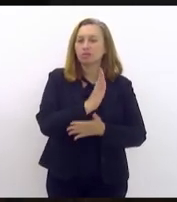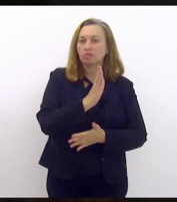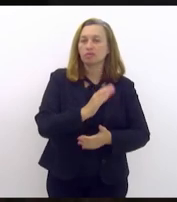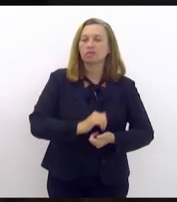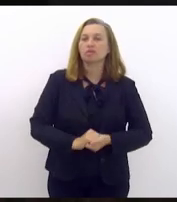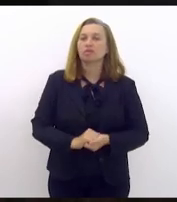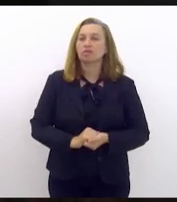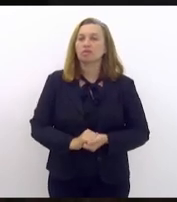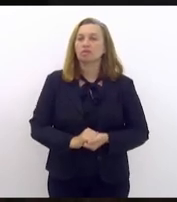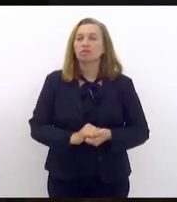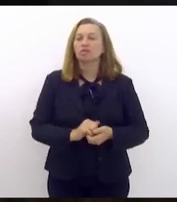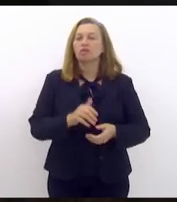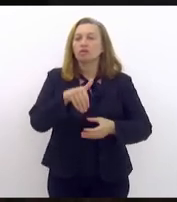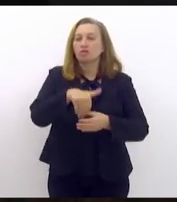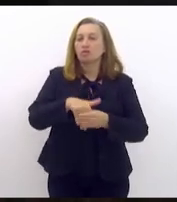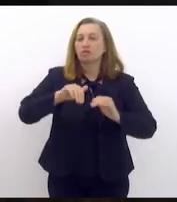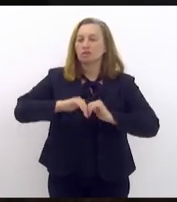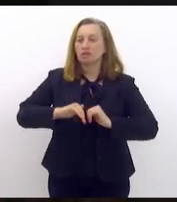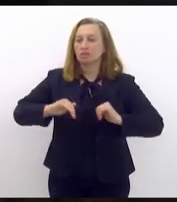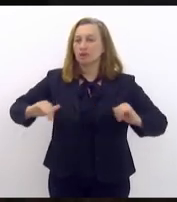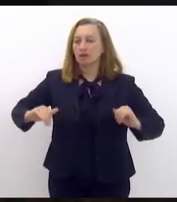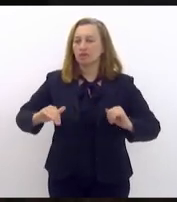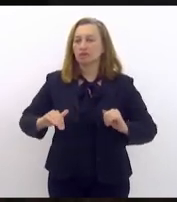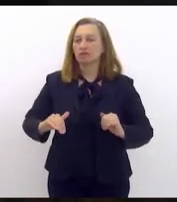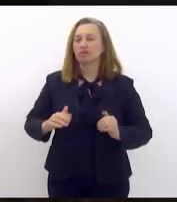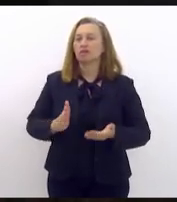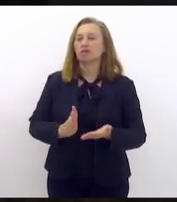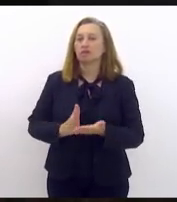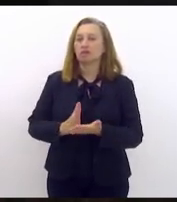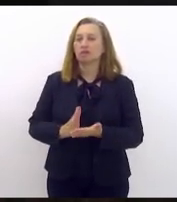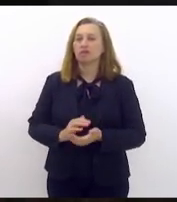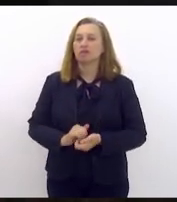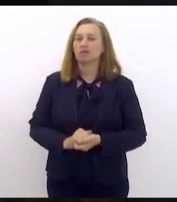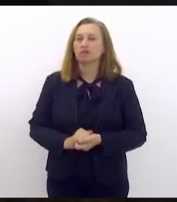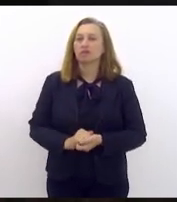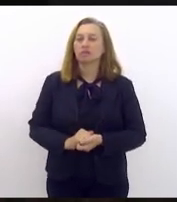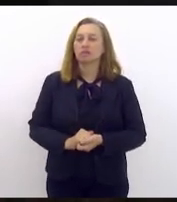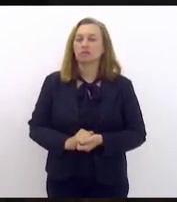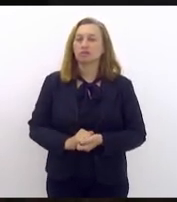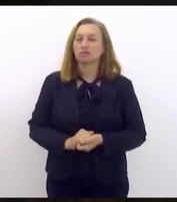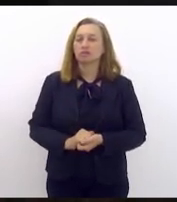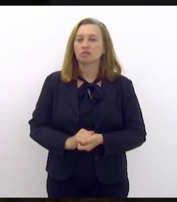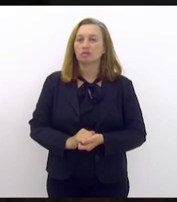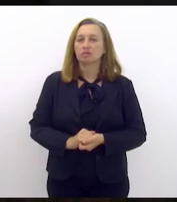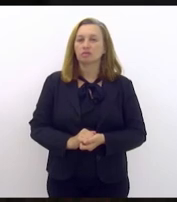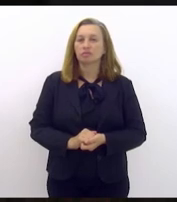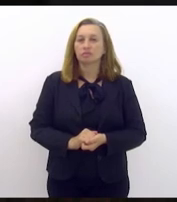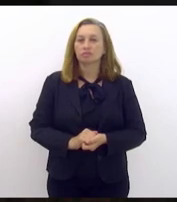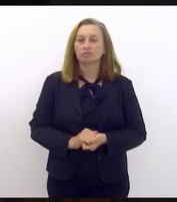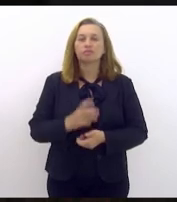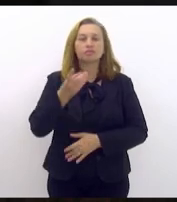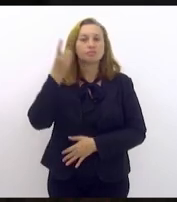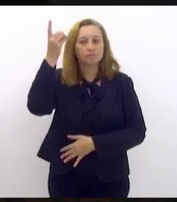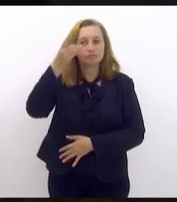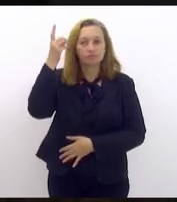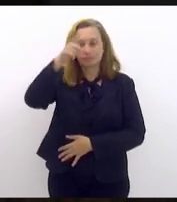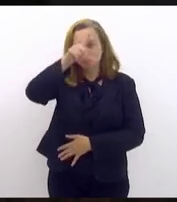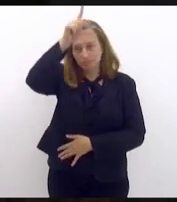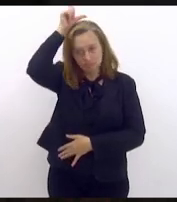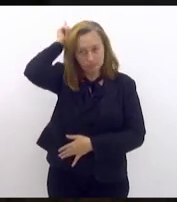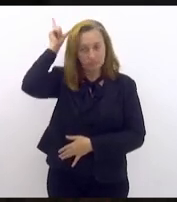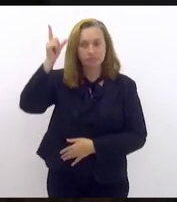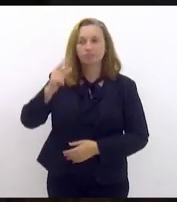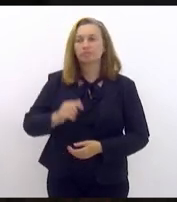com o voto em separado favorável, com restrição ao deputado Luiz Paulo